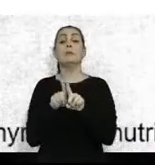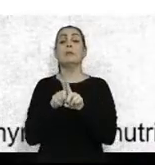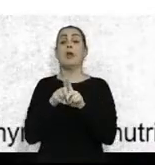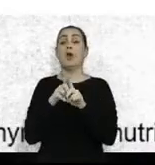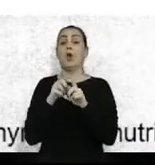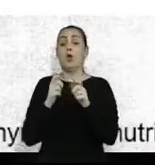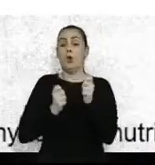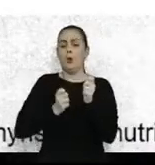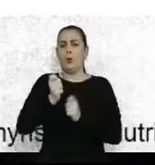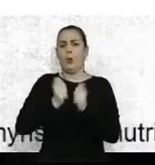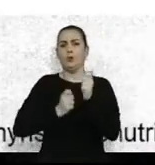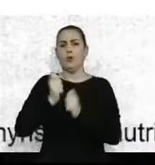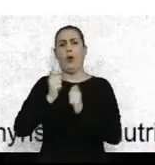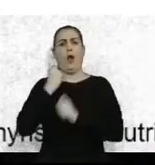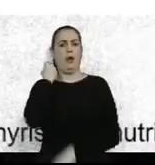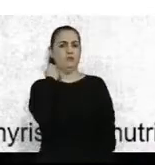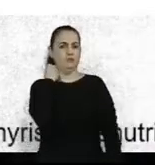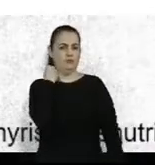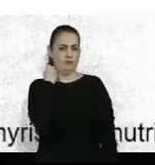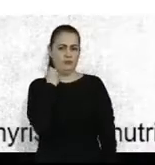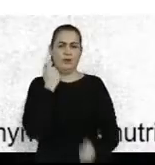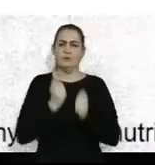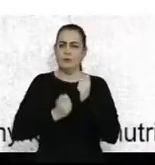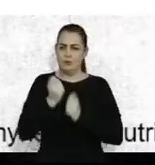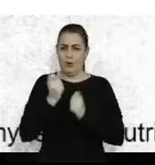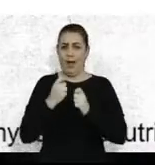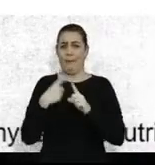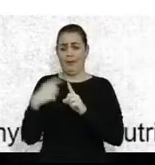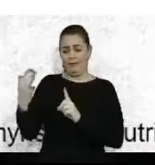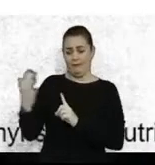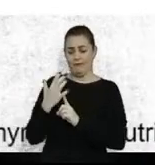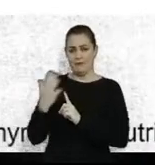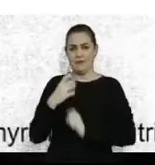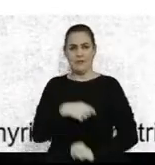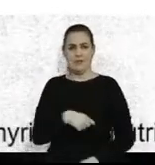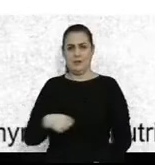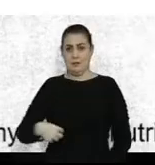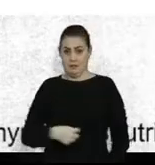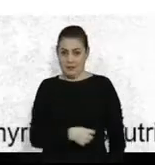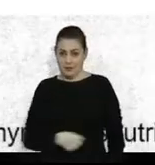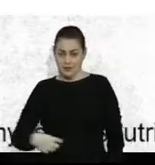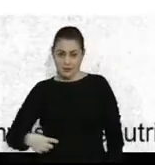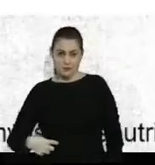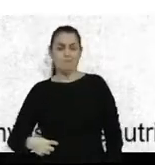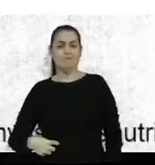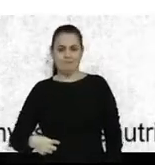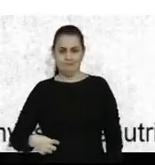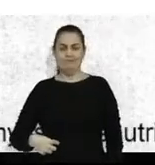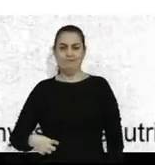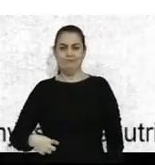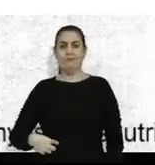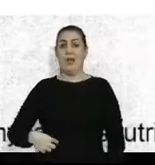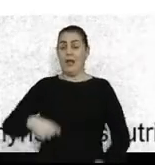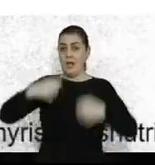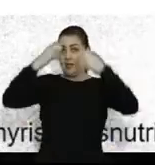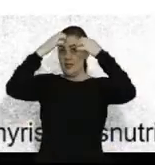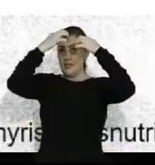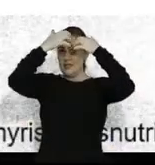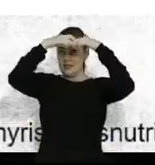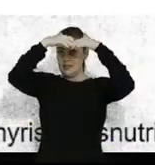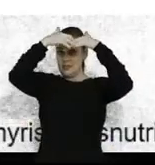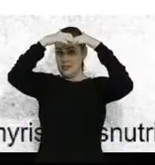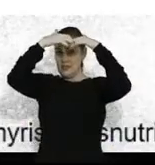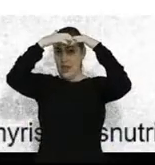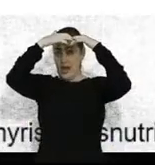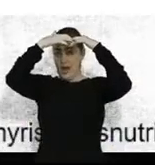no intestino, tá? O intestino e o cérebro são uma via de mão dupla, né? Tanto o intestino influencia no cérebro como o cérebro no intestino. Então, é